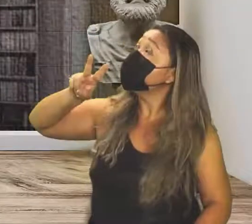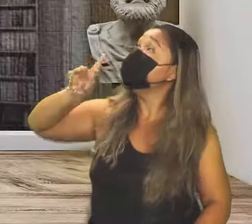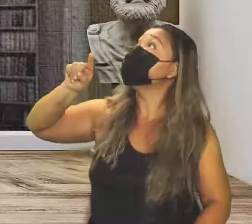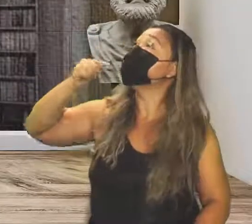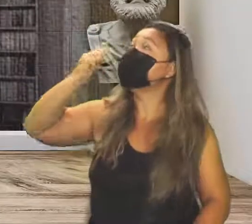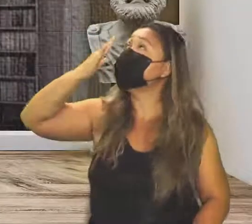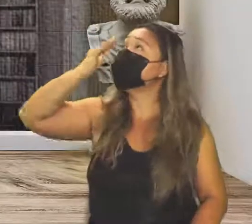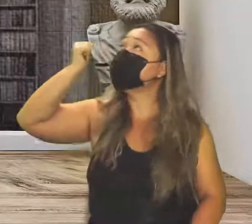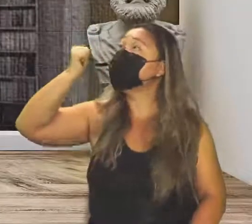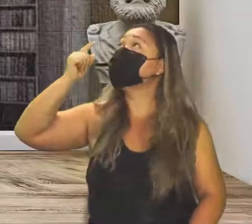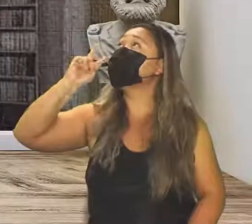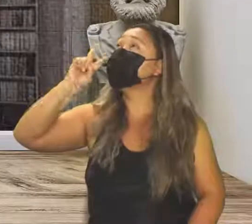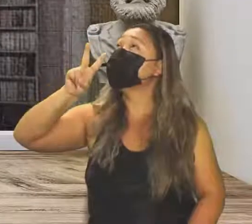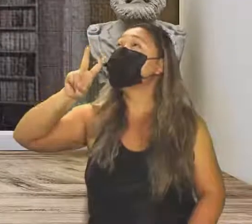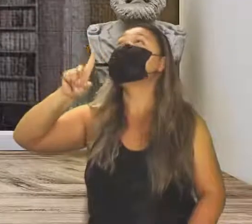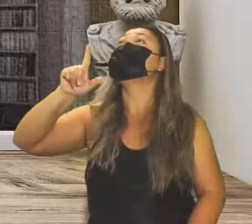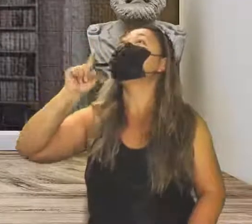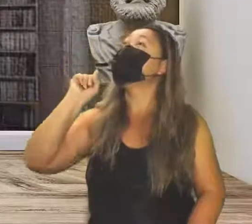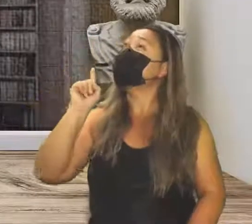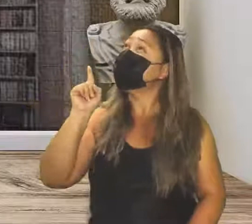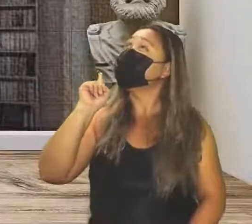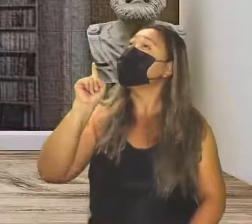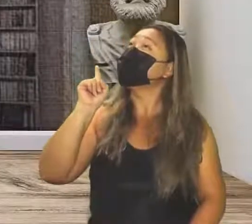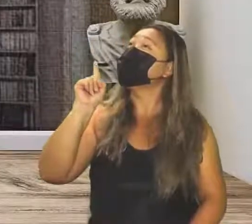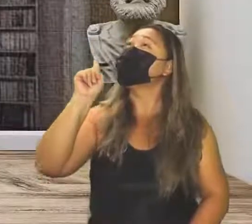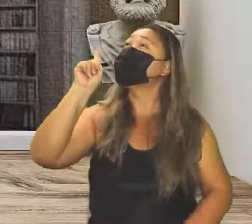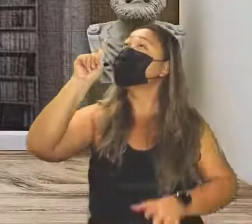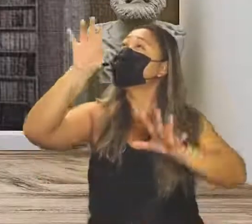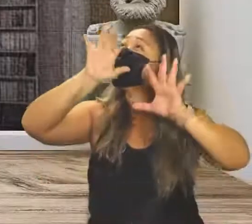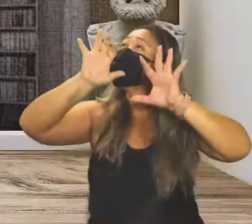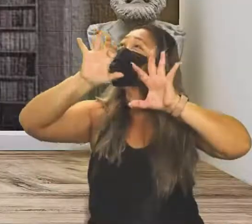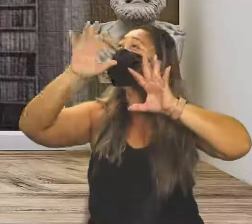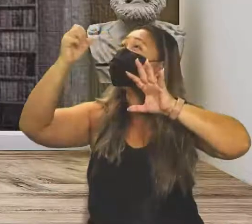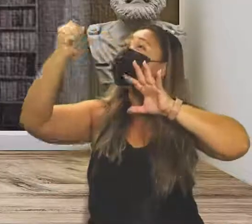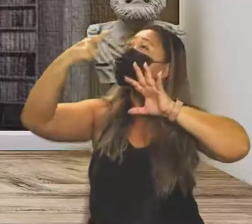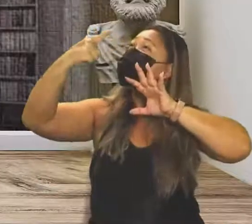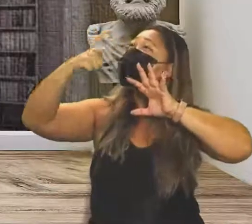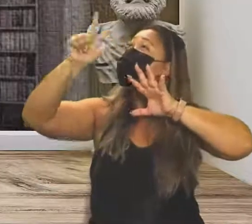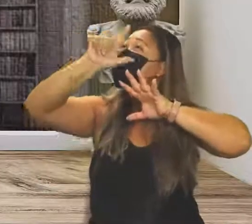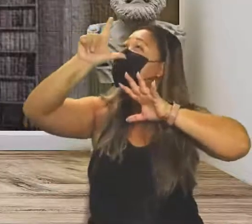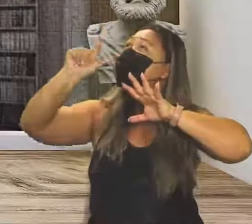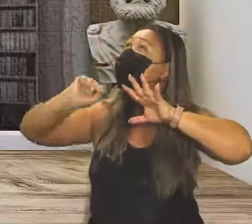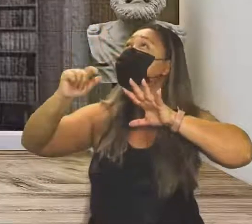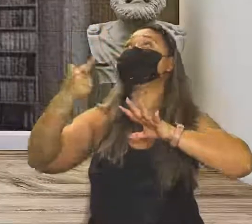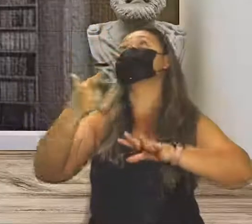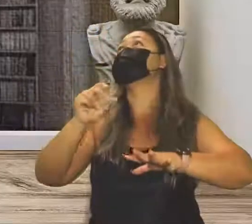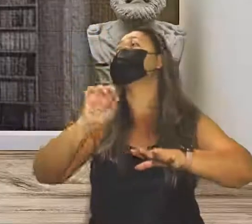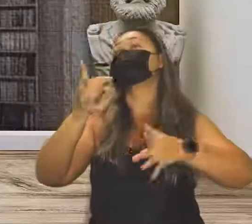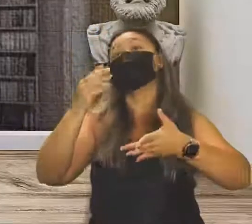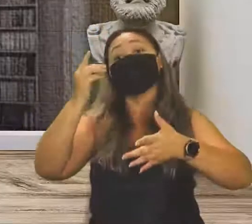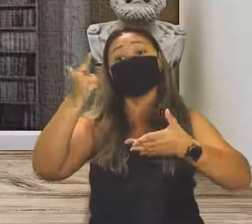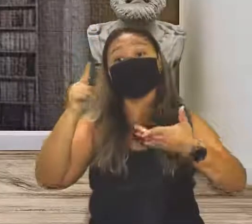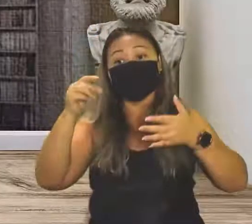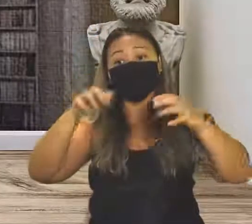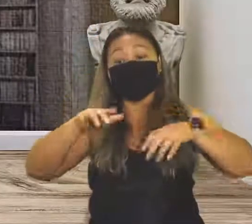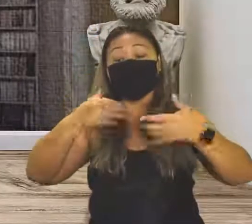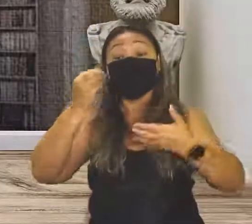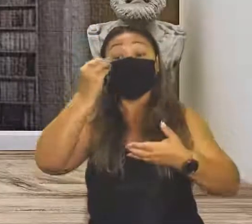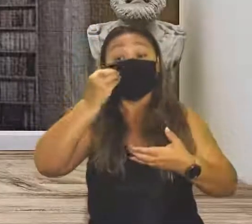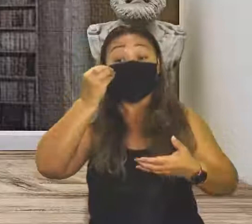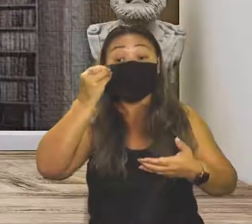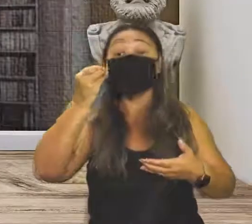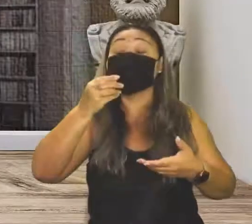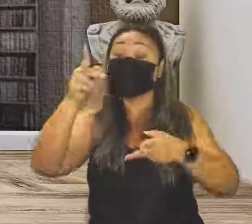A sabedoria popular olha para o céu e diz, ó, a nuvem está assim, o sol está assim, a lua está assim, não vai chover. É uma experiência do povo que está